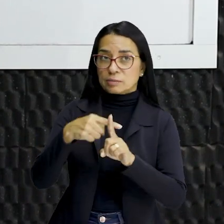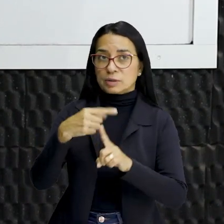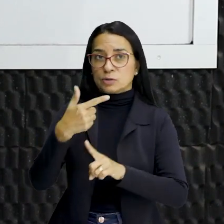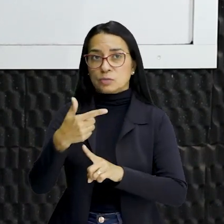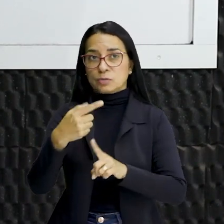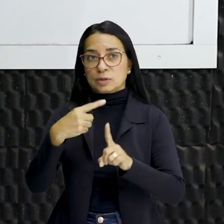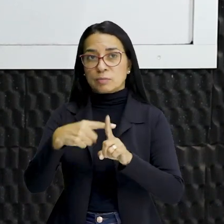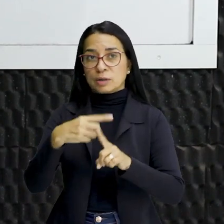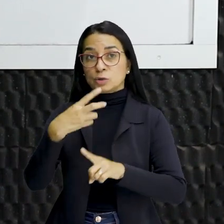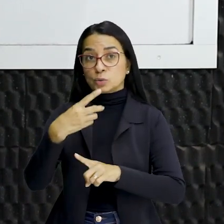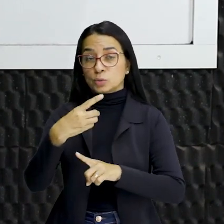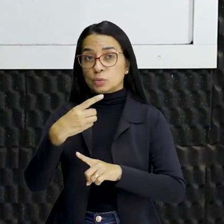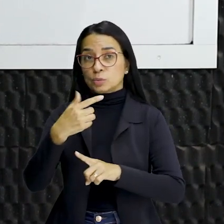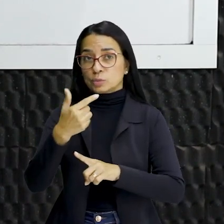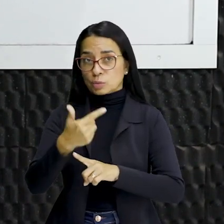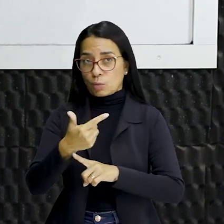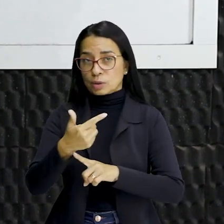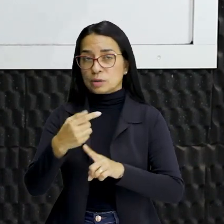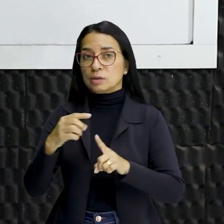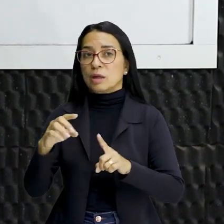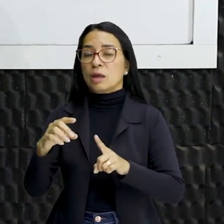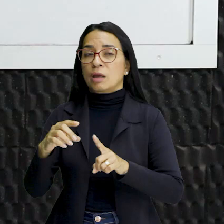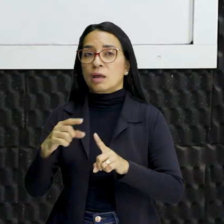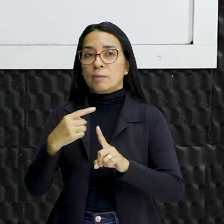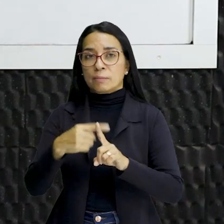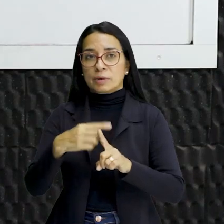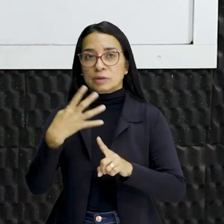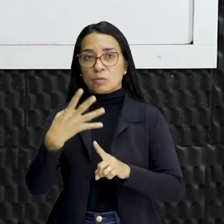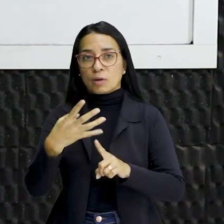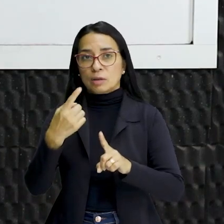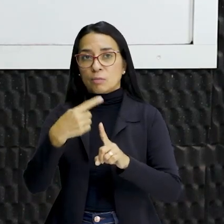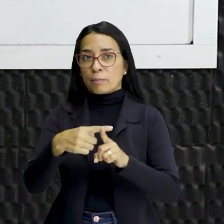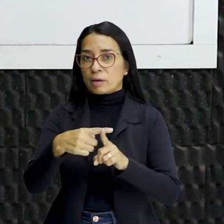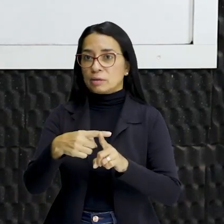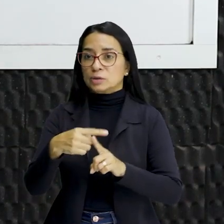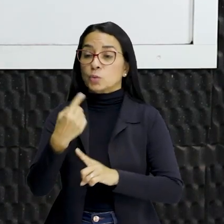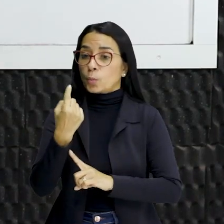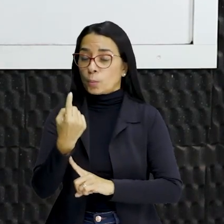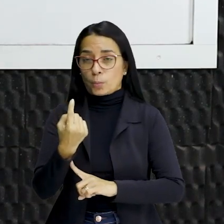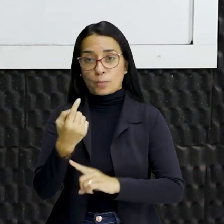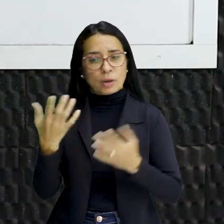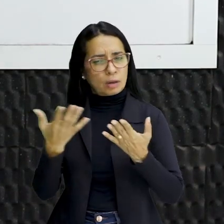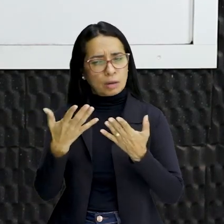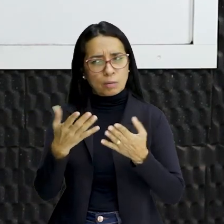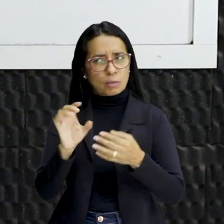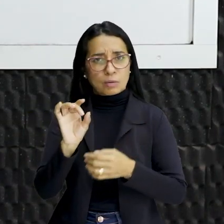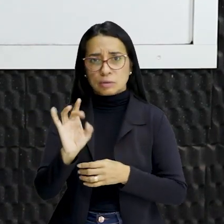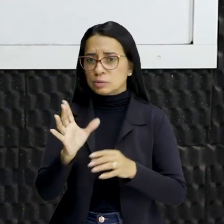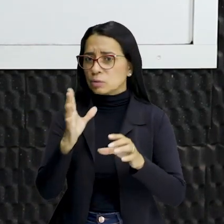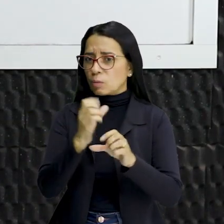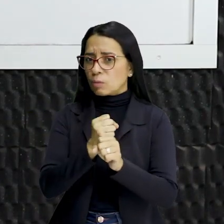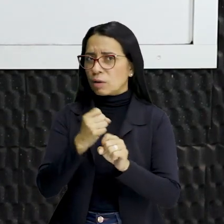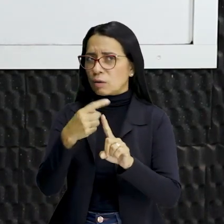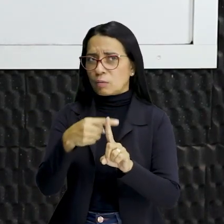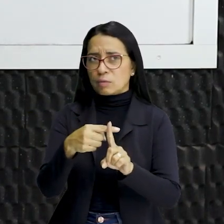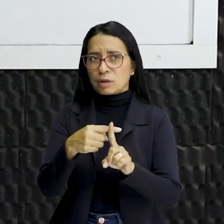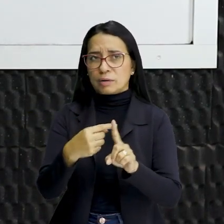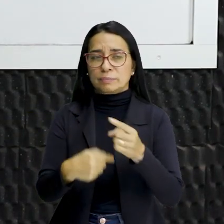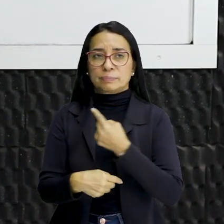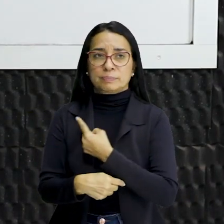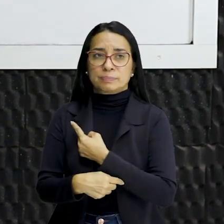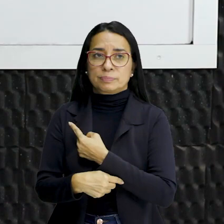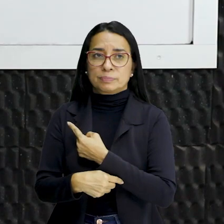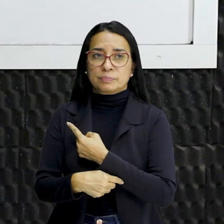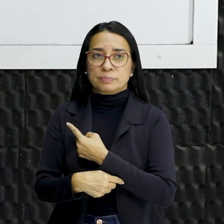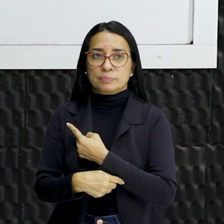mais quatro mais um certo minha agora é só fazer conta vamos fazer essas continhas aqui